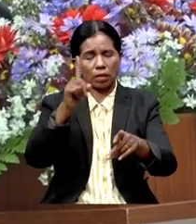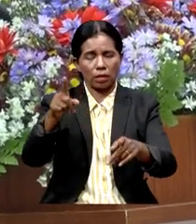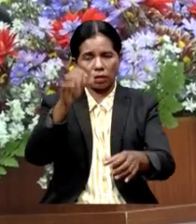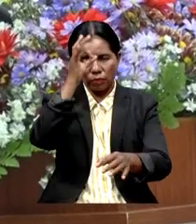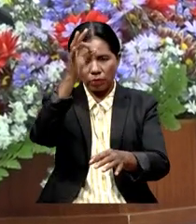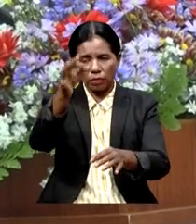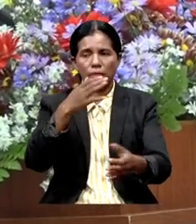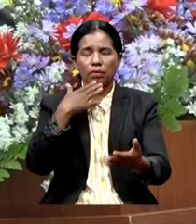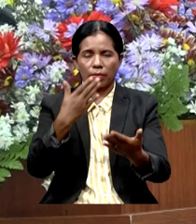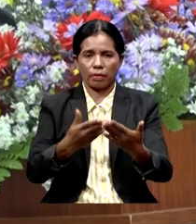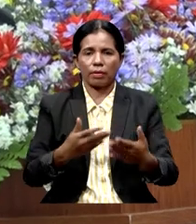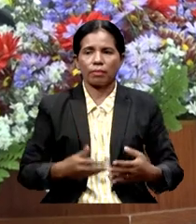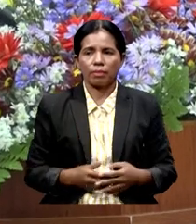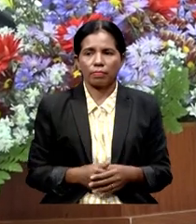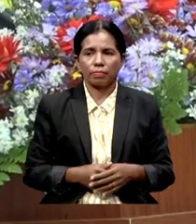compartilhado.